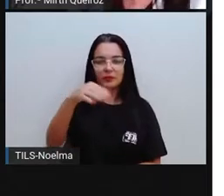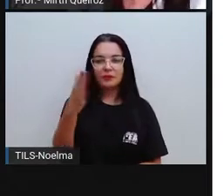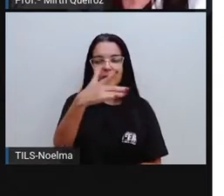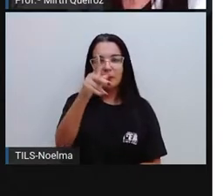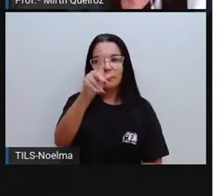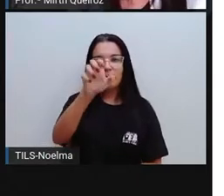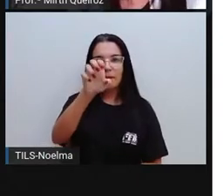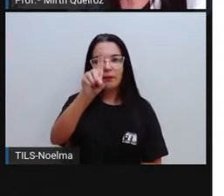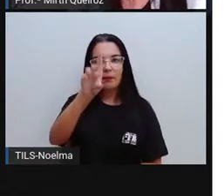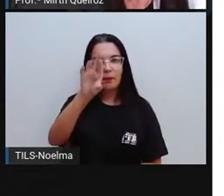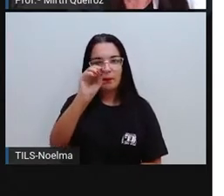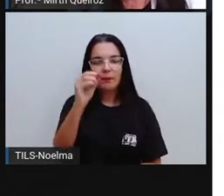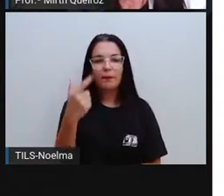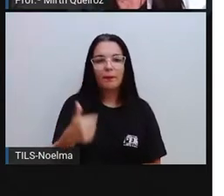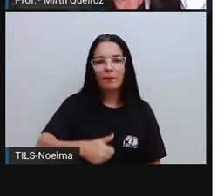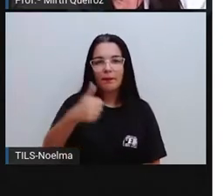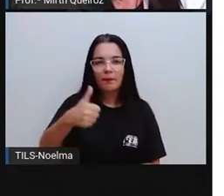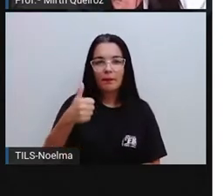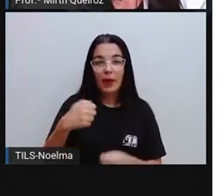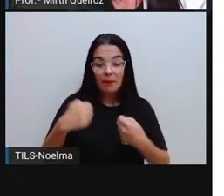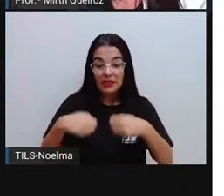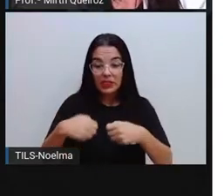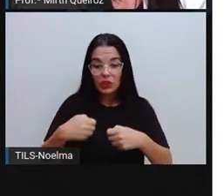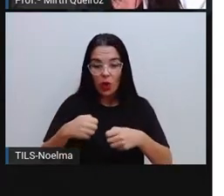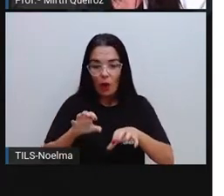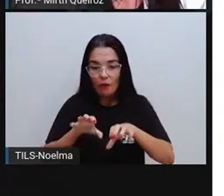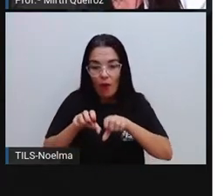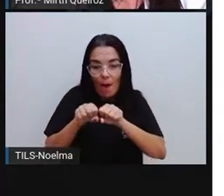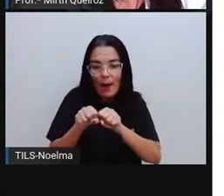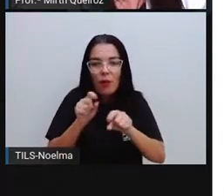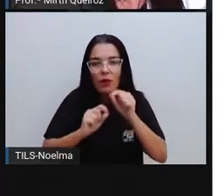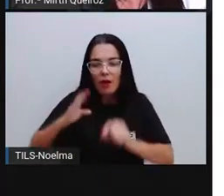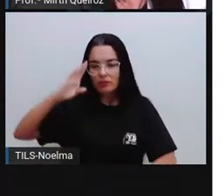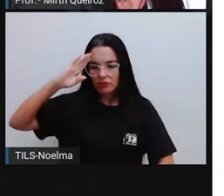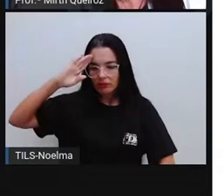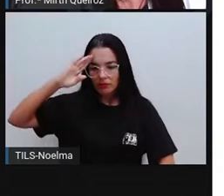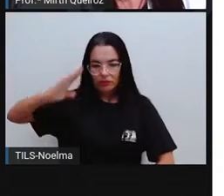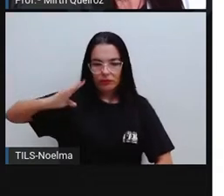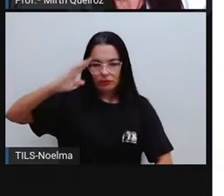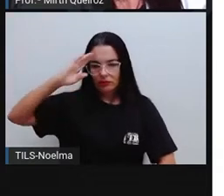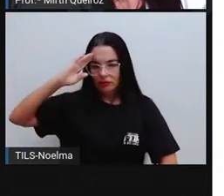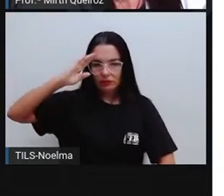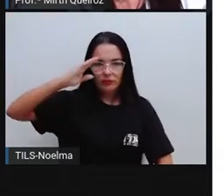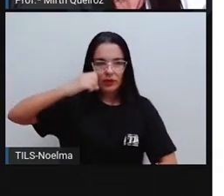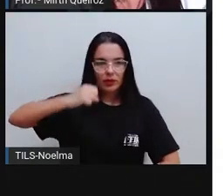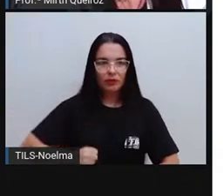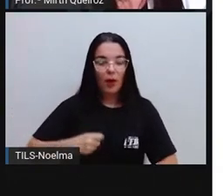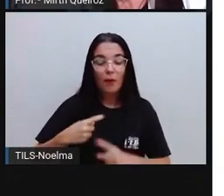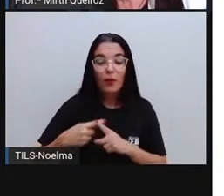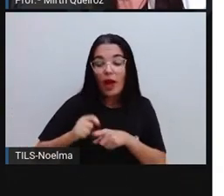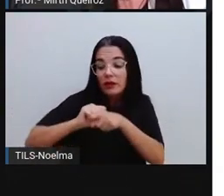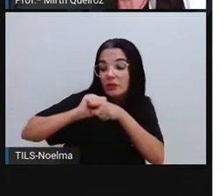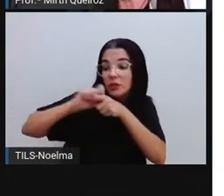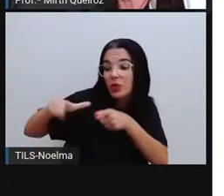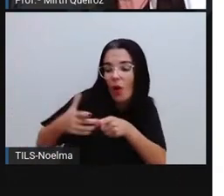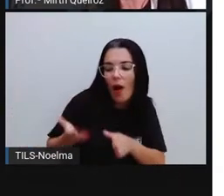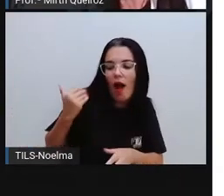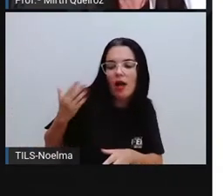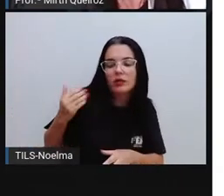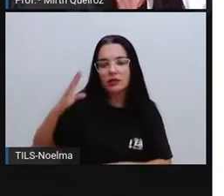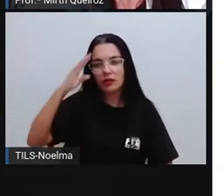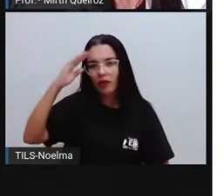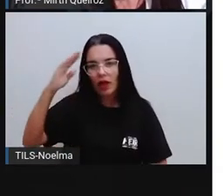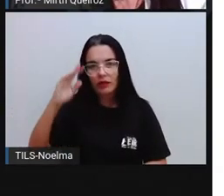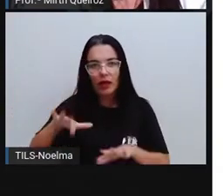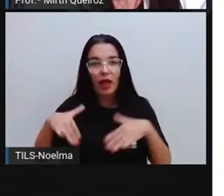novo exército no Brasil, uma vez que o exército português foi expulso, as tropas foram expulsas daqui. Então, o que que aconteceu?